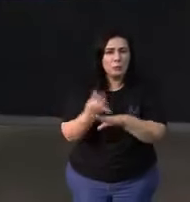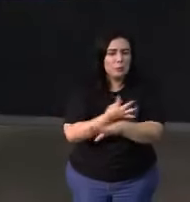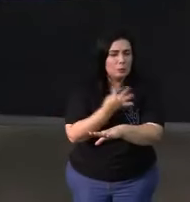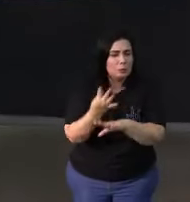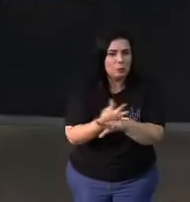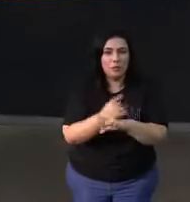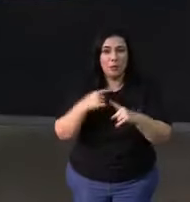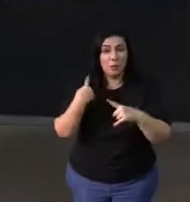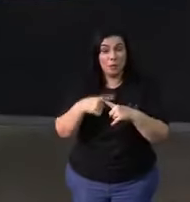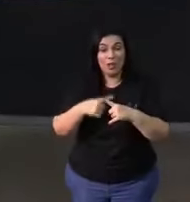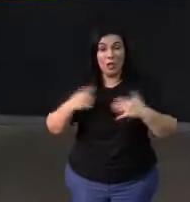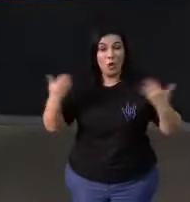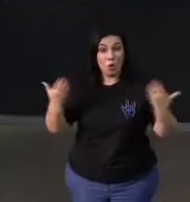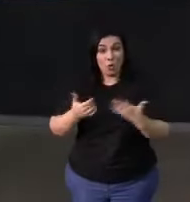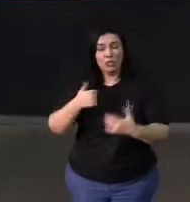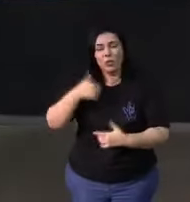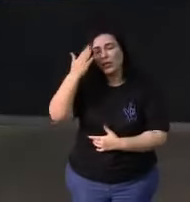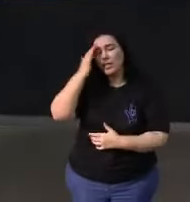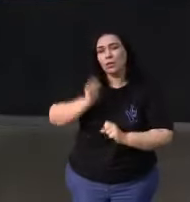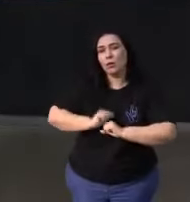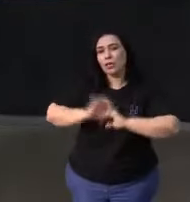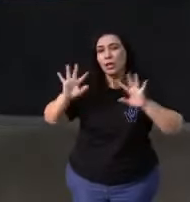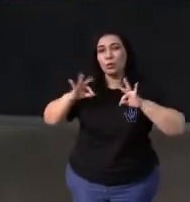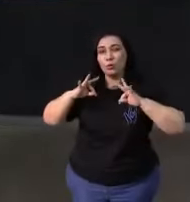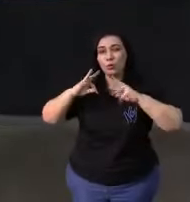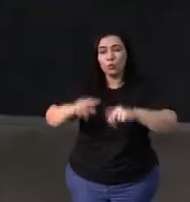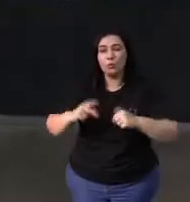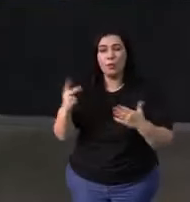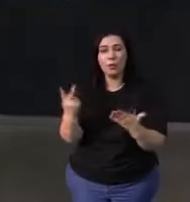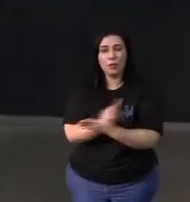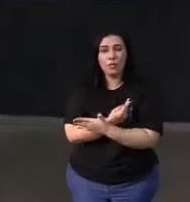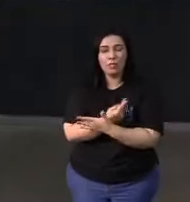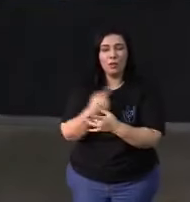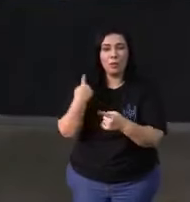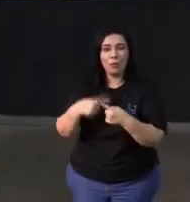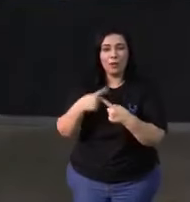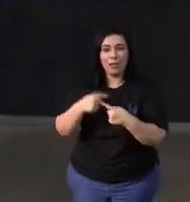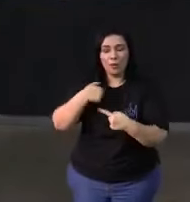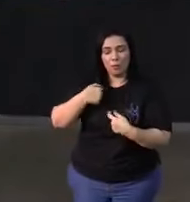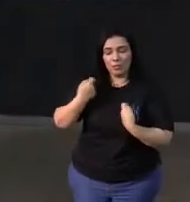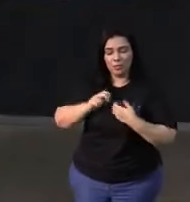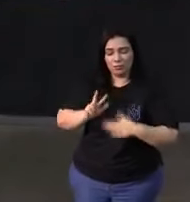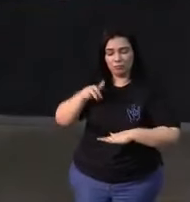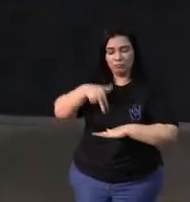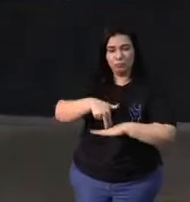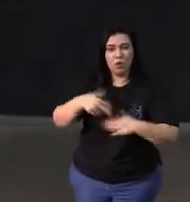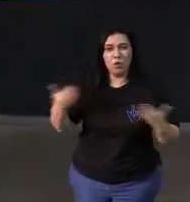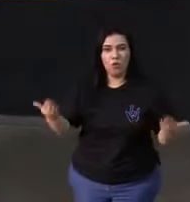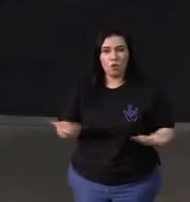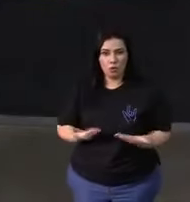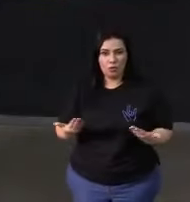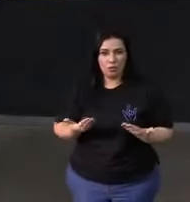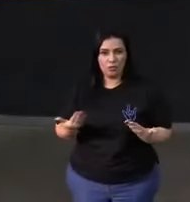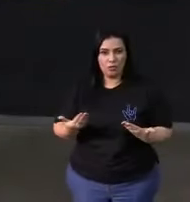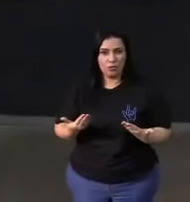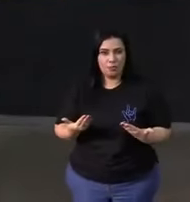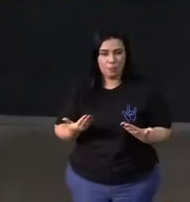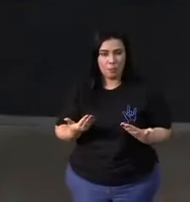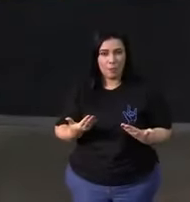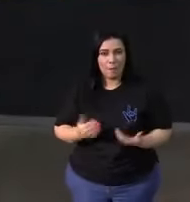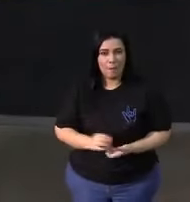questão, porque hoje eu entendo que tudo o que me aconteceu foi para que eu estivesse no lugar onde eu estou.